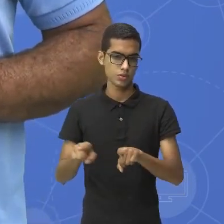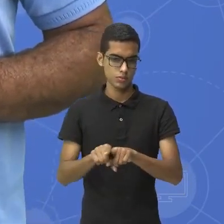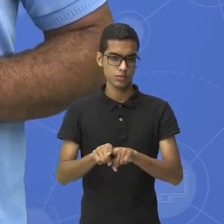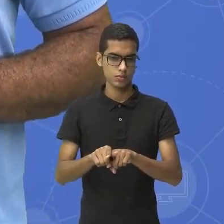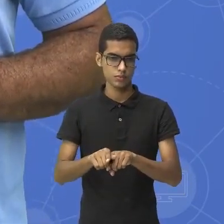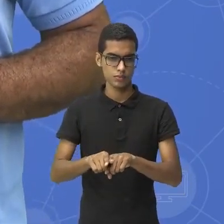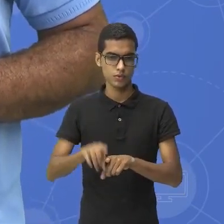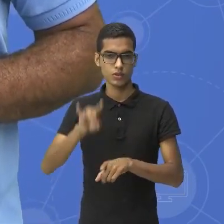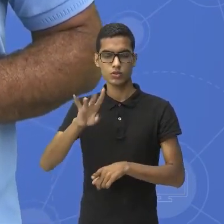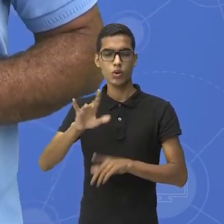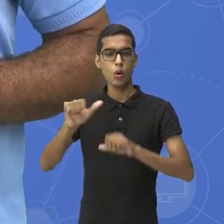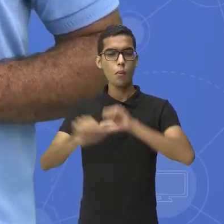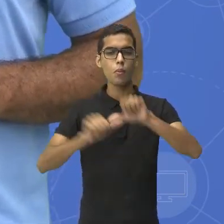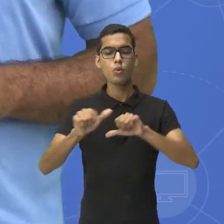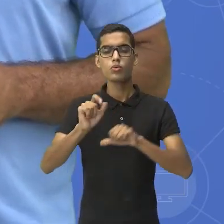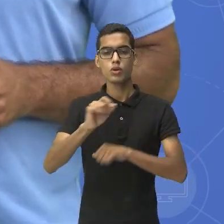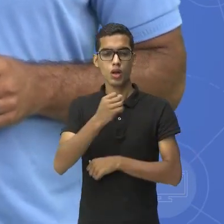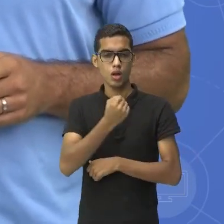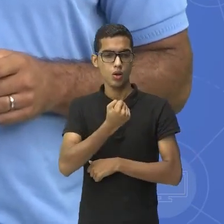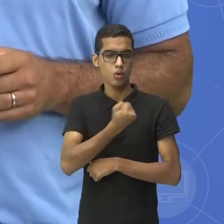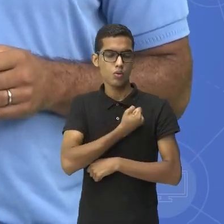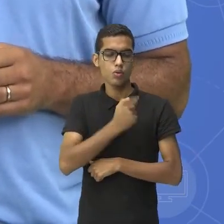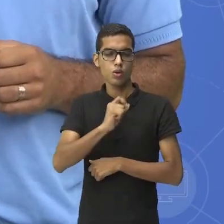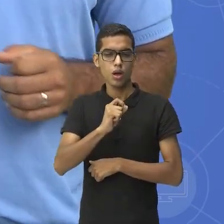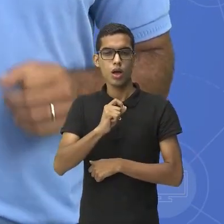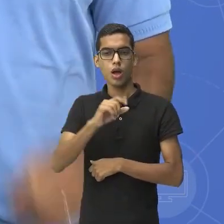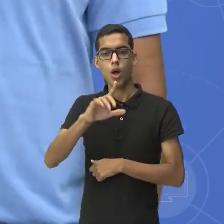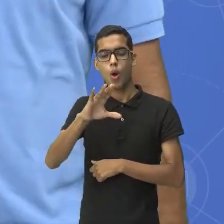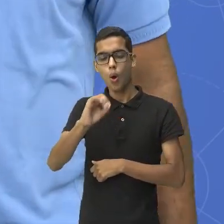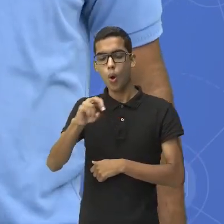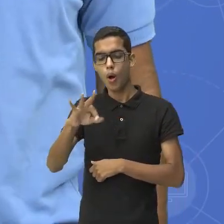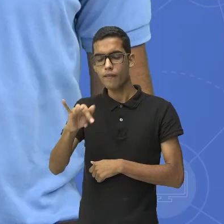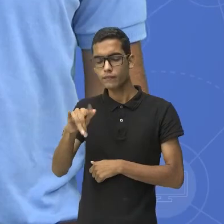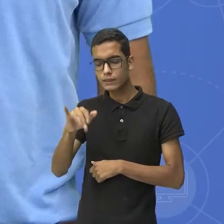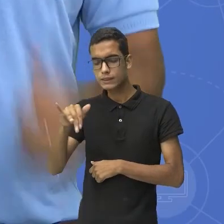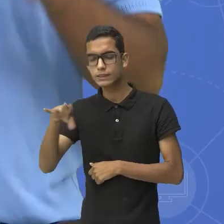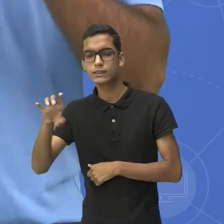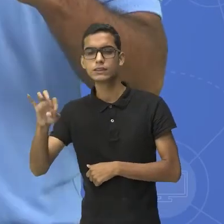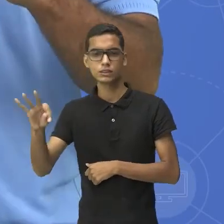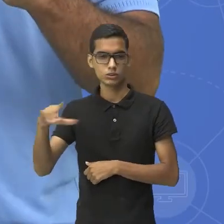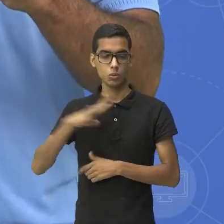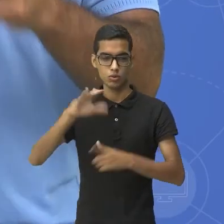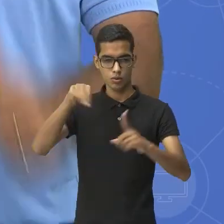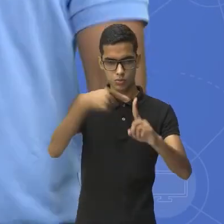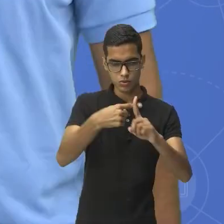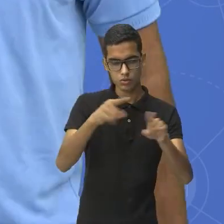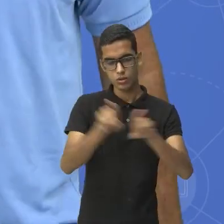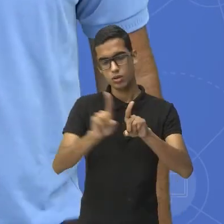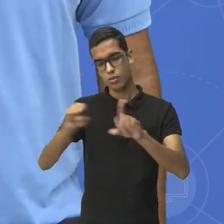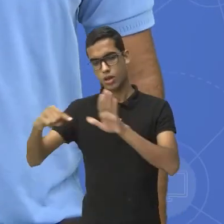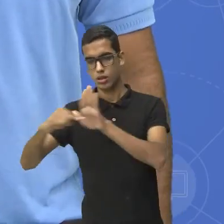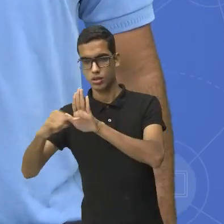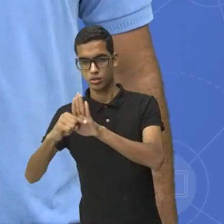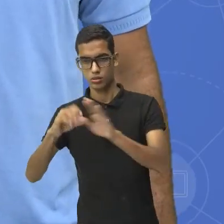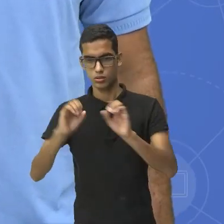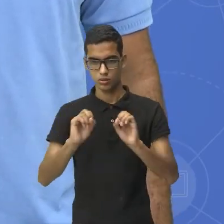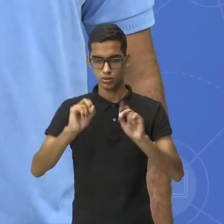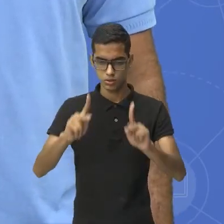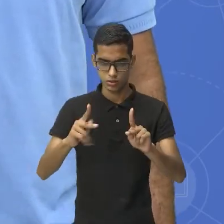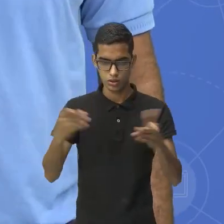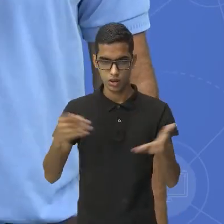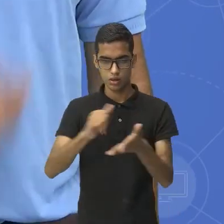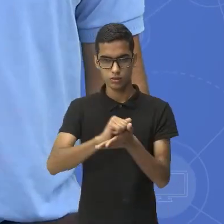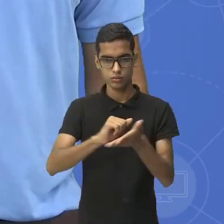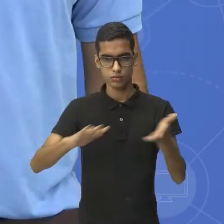primeiro, o coeficiente é positivo, tá? O segundo, o coeficiente é negativo. Certo, meus amigos? Tranquilos? Vamos fazer um